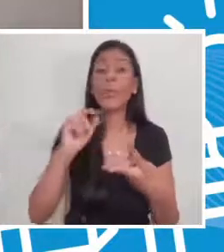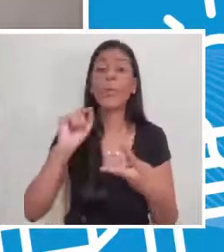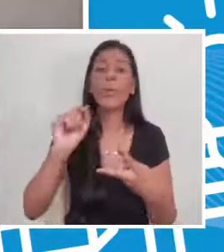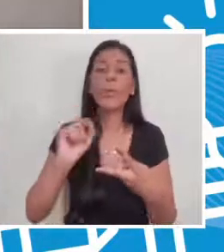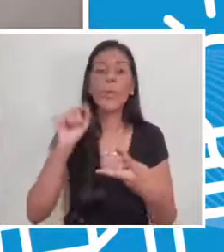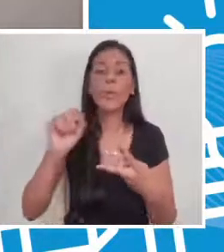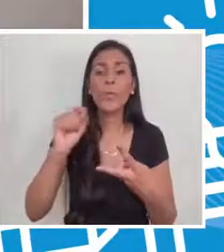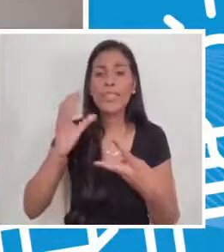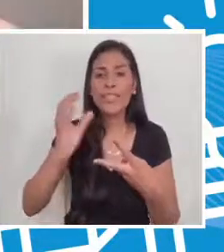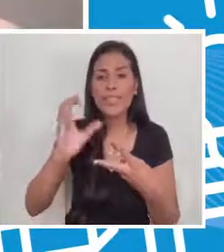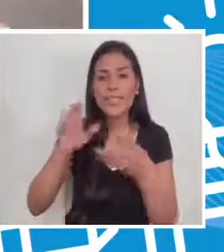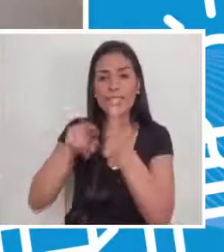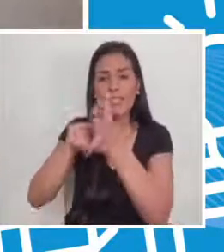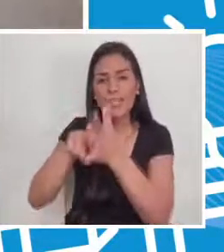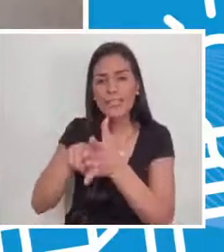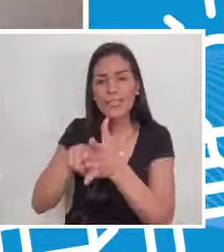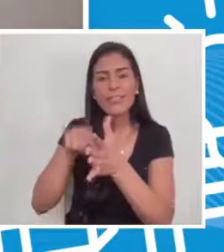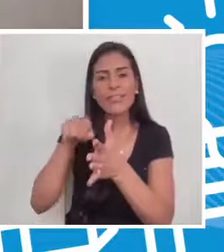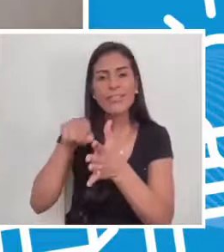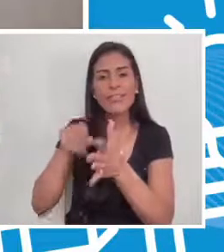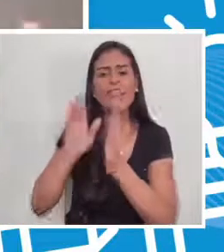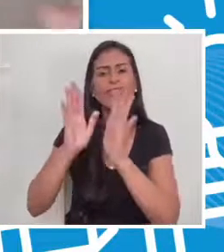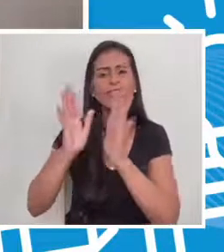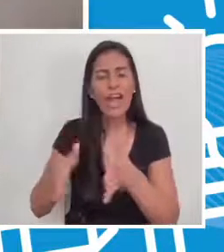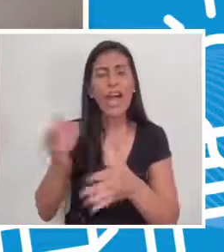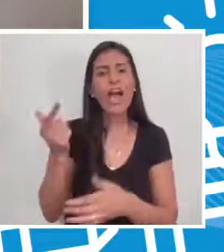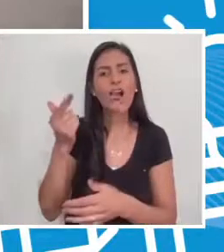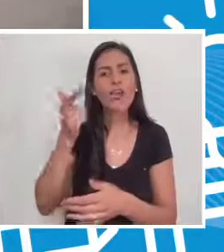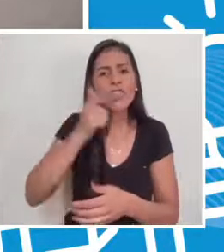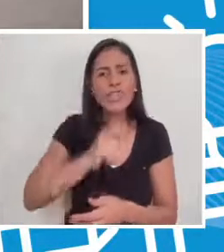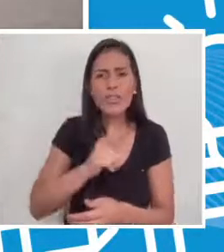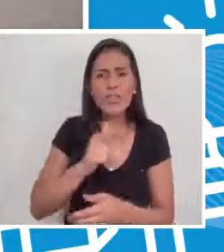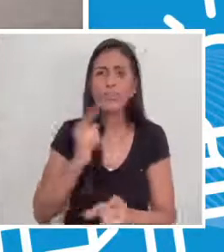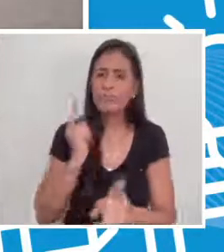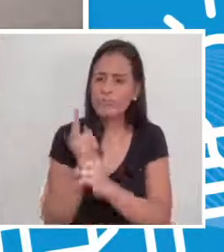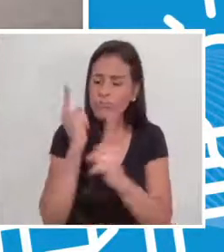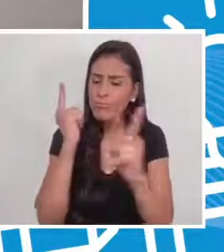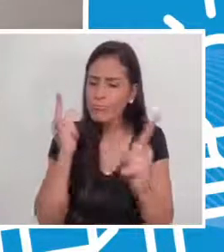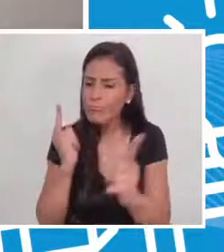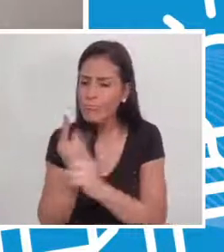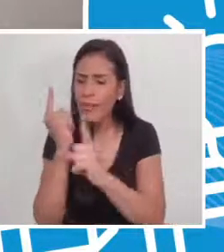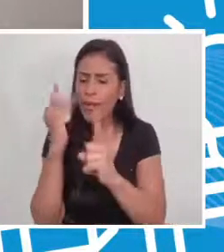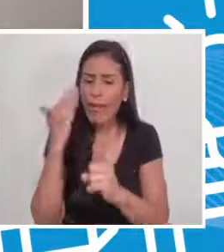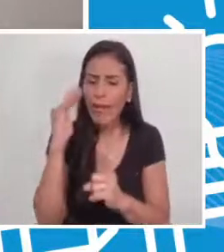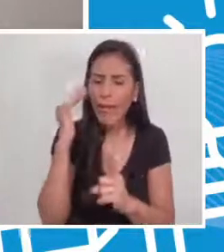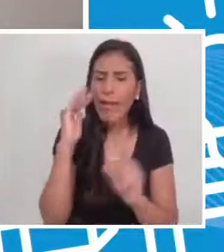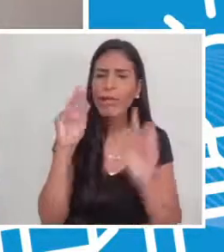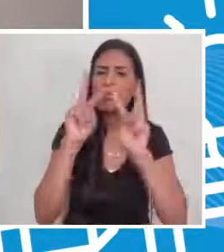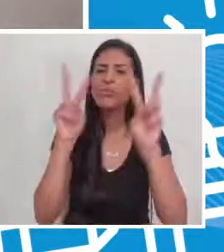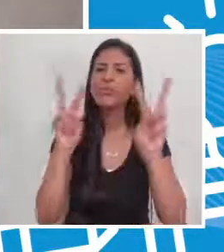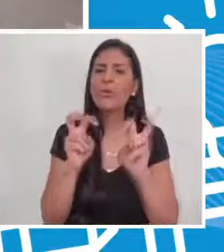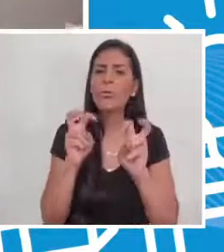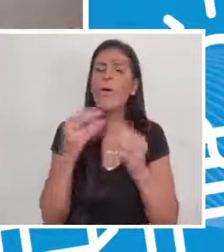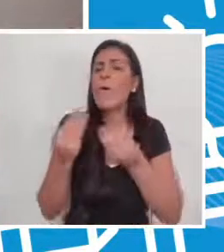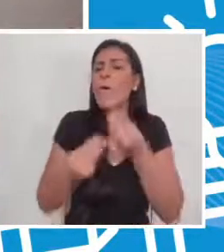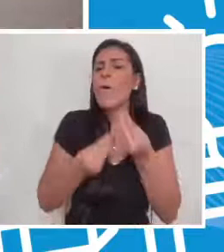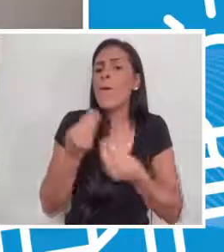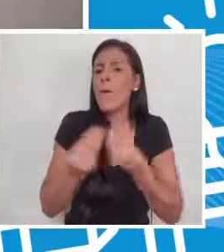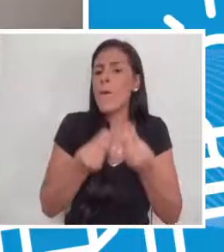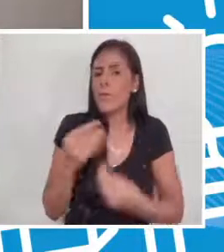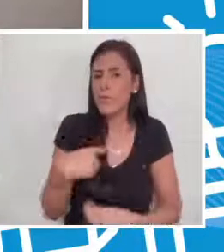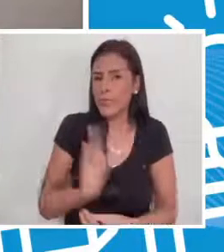conhecer, desvendar aí sobre como é que a gente aprende? A outra coisa, quais são as